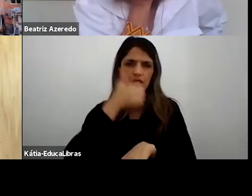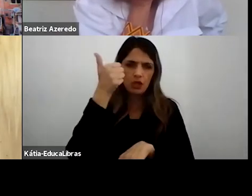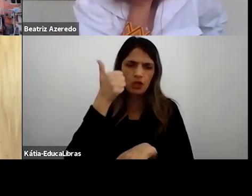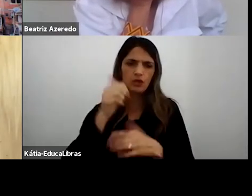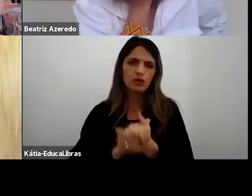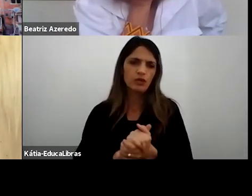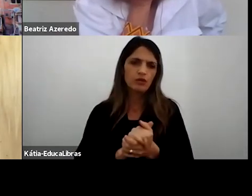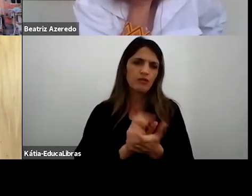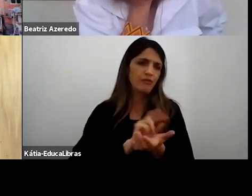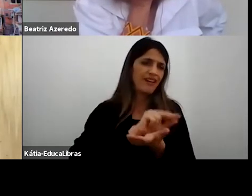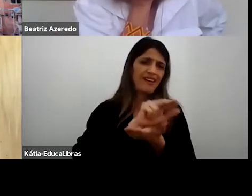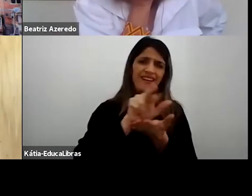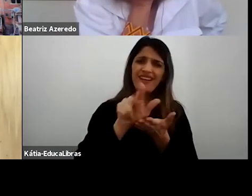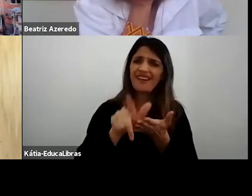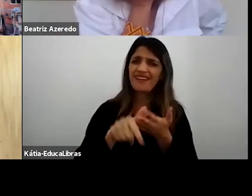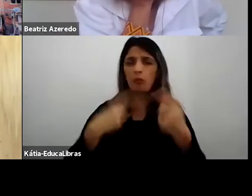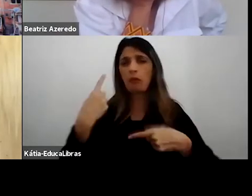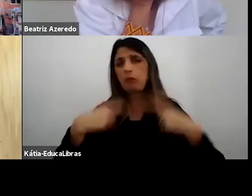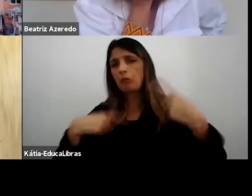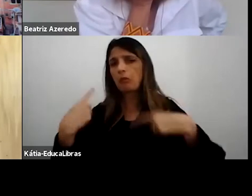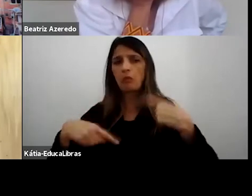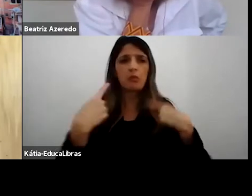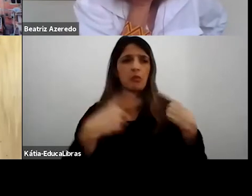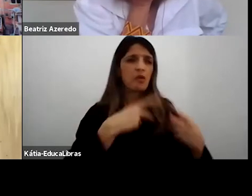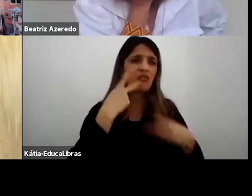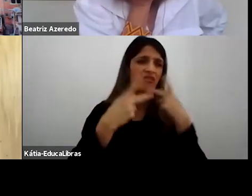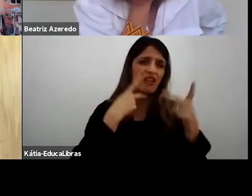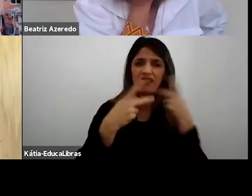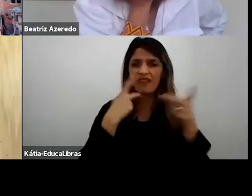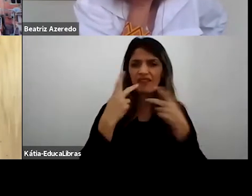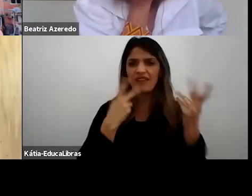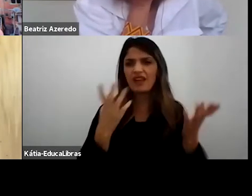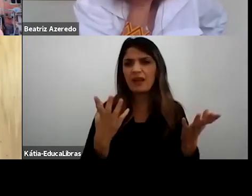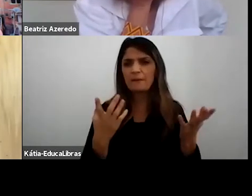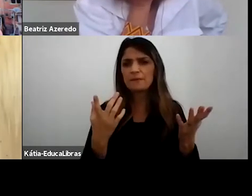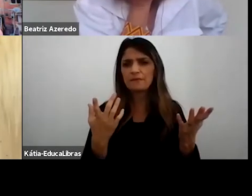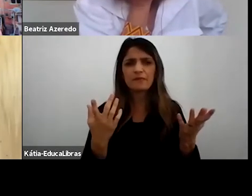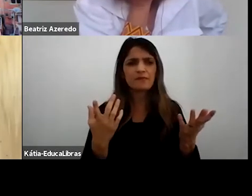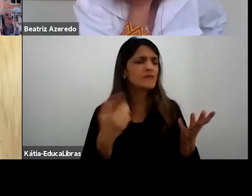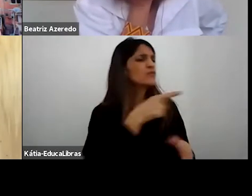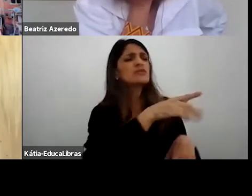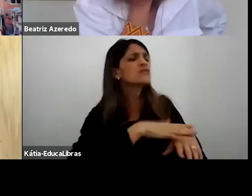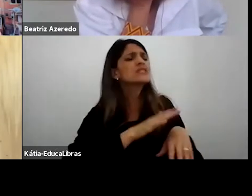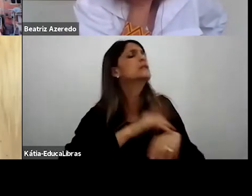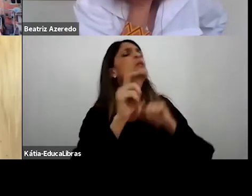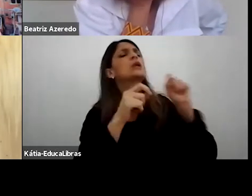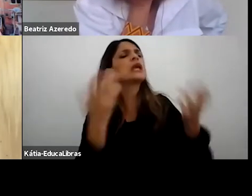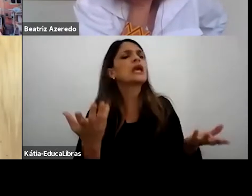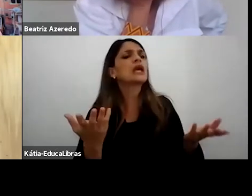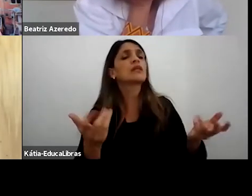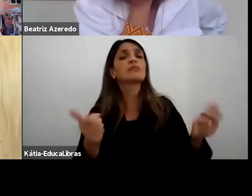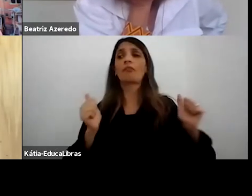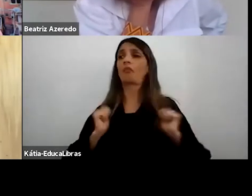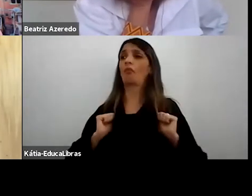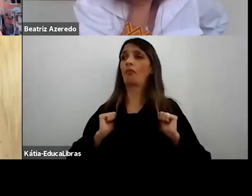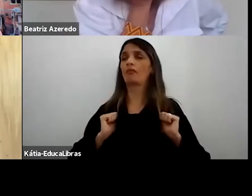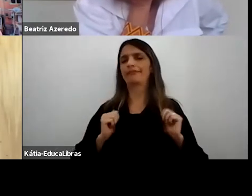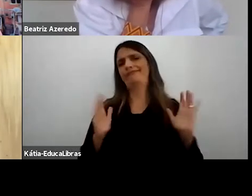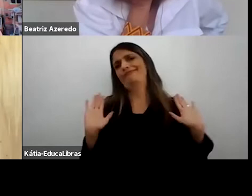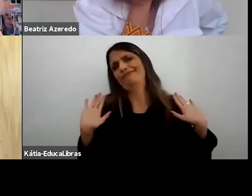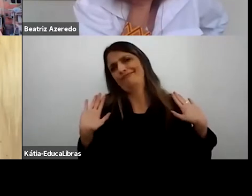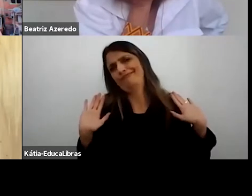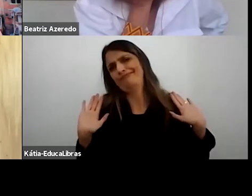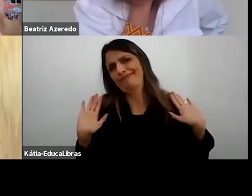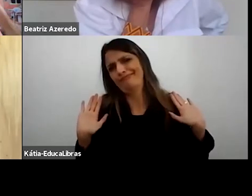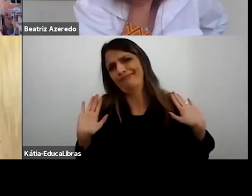Eu estou ouvindo um monte de discurso e de mimimi e tal, e eu falo, o que essa pessoa está fazendo? Não está fazendo nada. Então, isso é só conversa. Então, temos